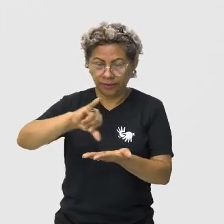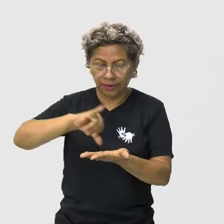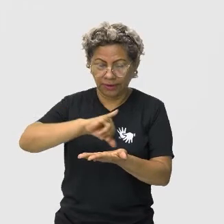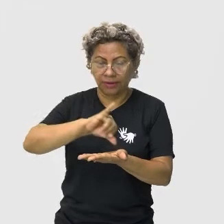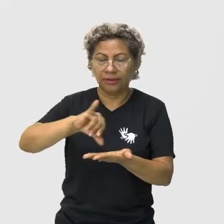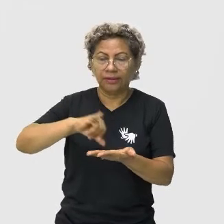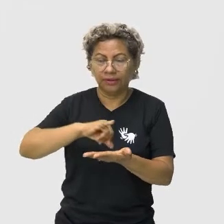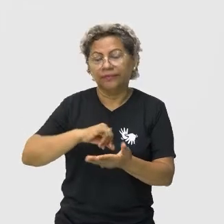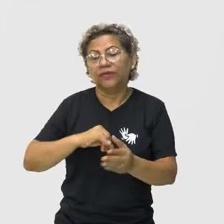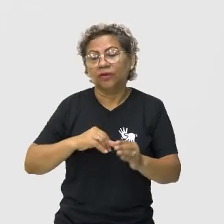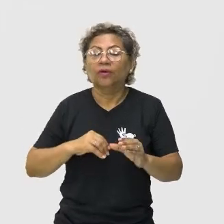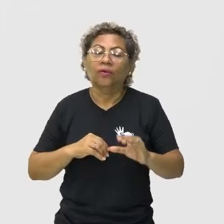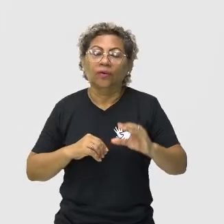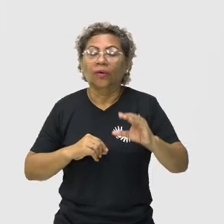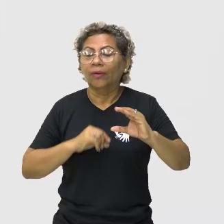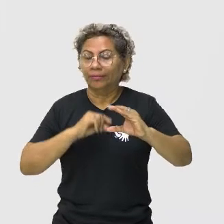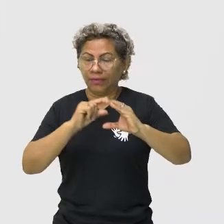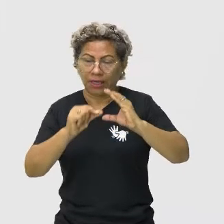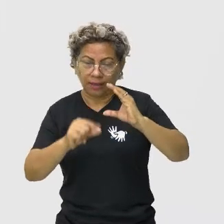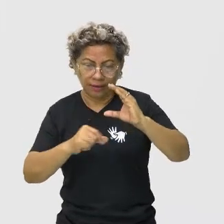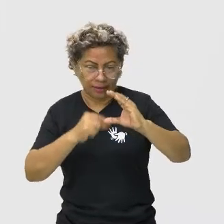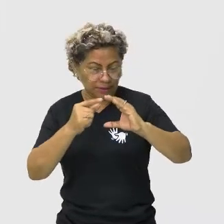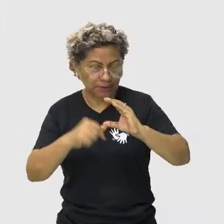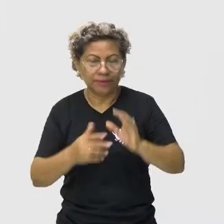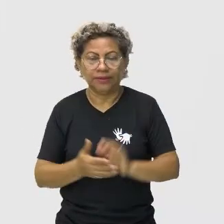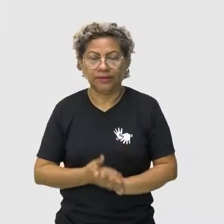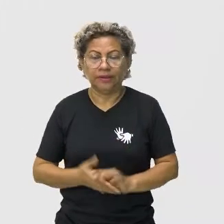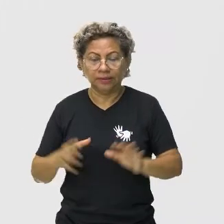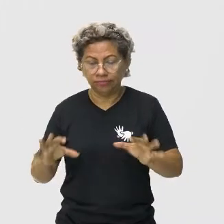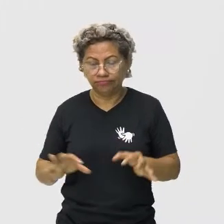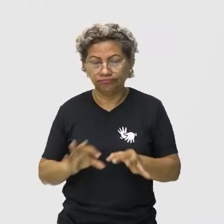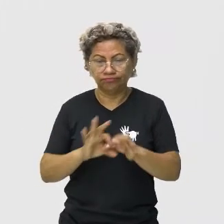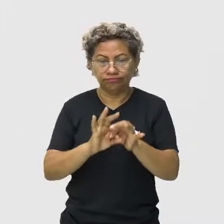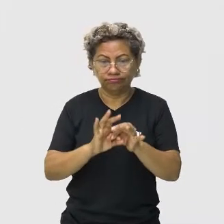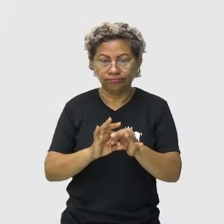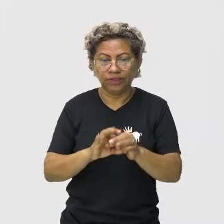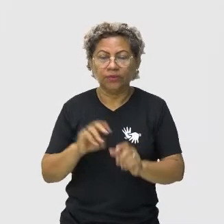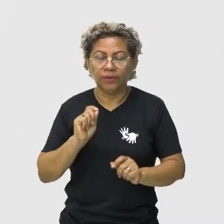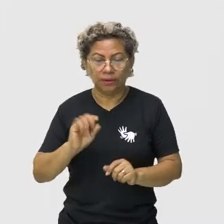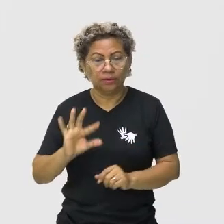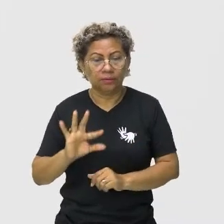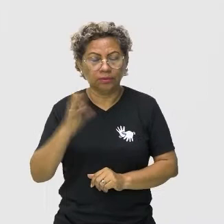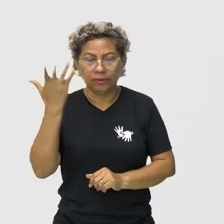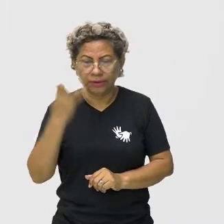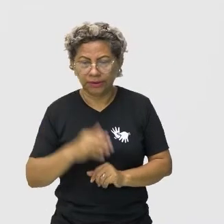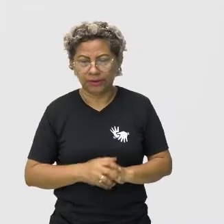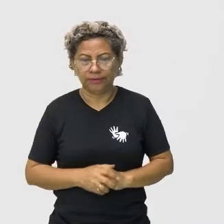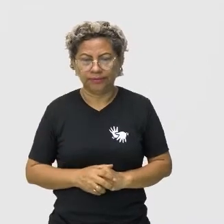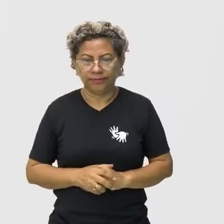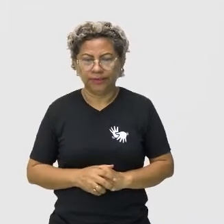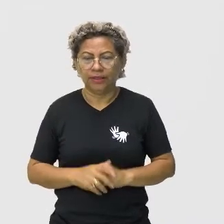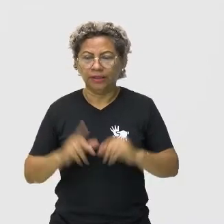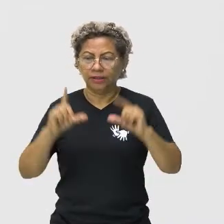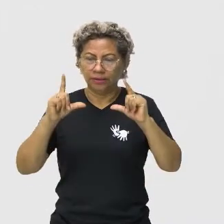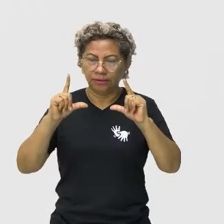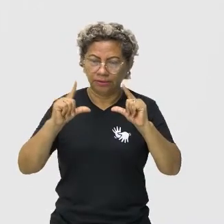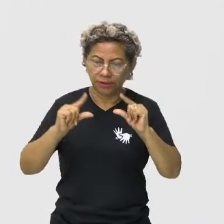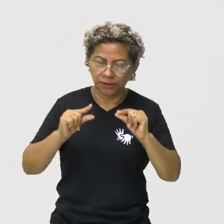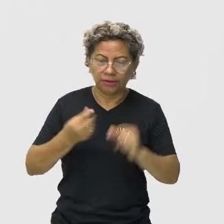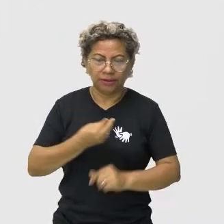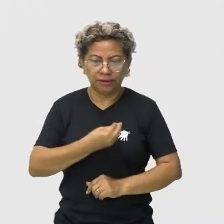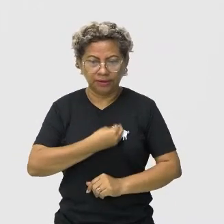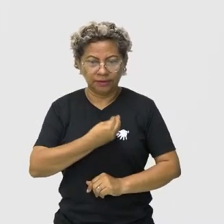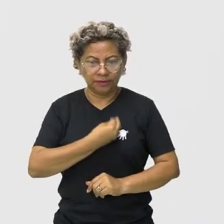observa que ações de cooperação acabaram reduzindo as possibilidades de expansão econômica de